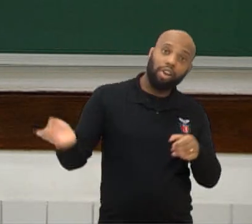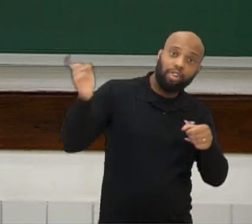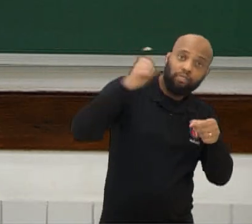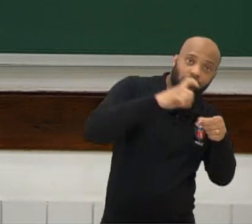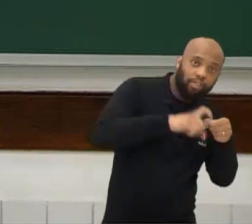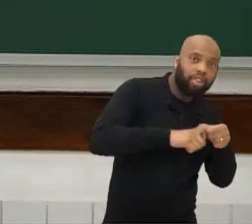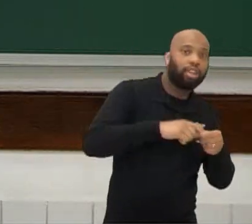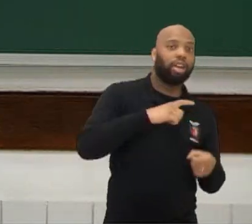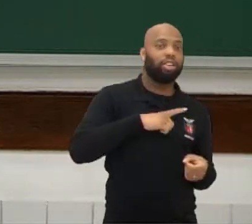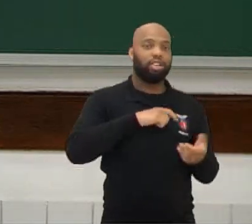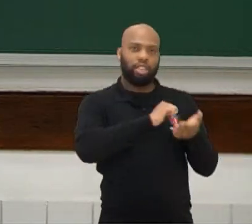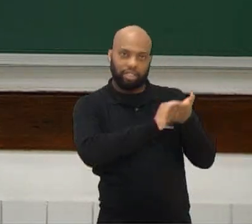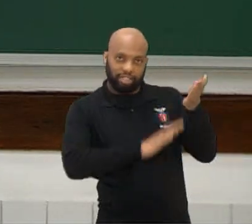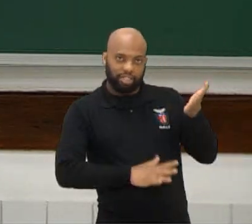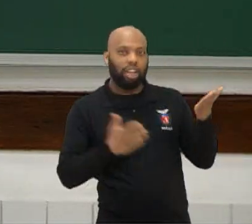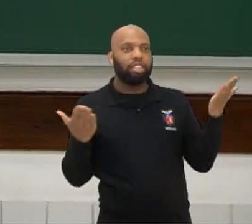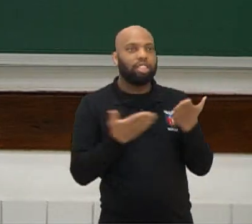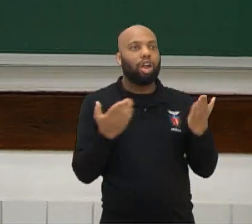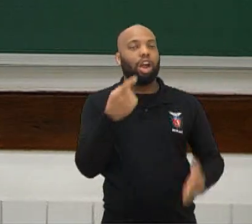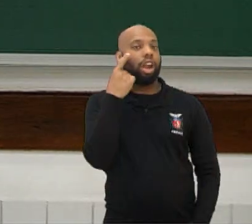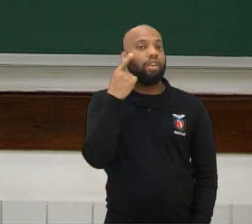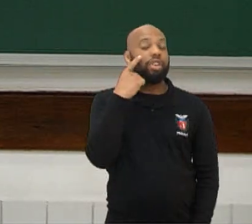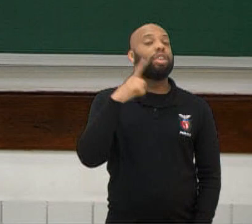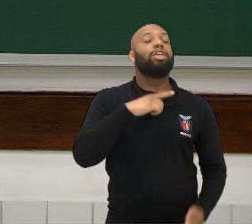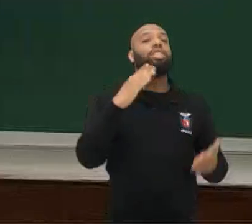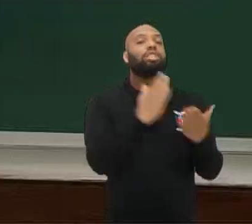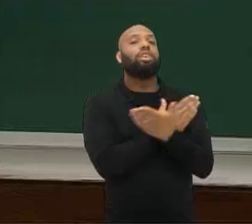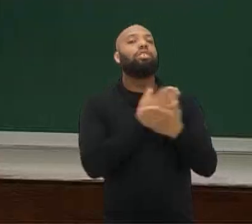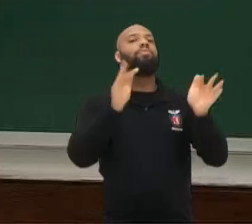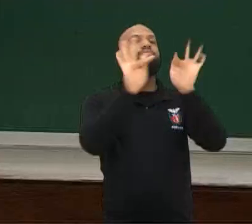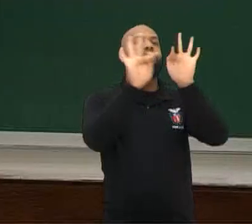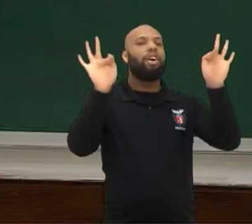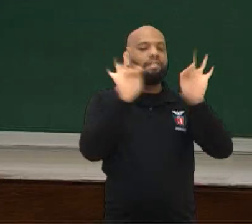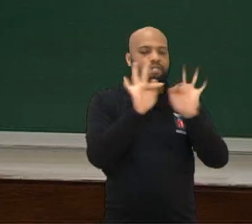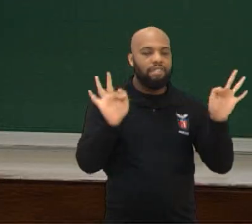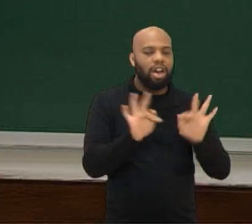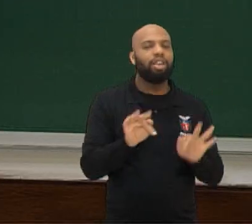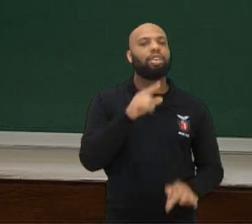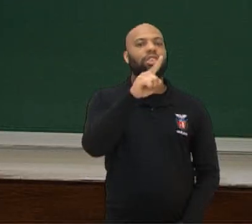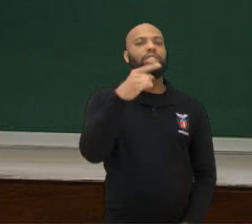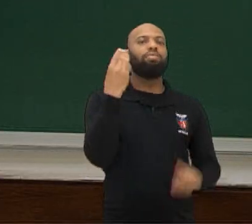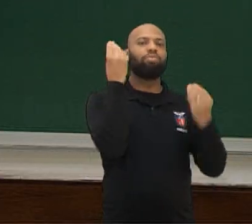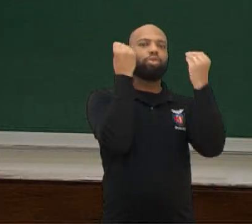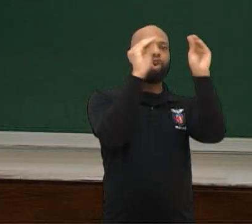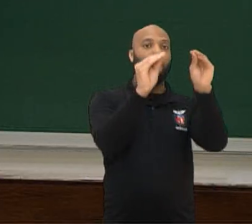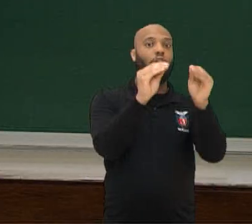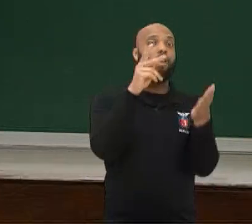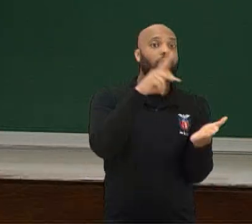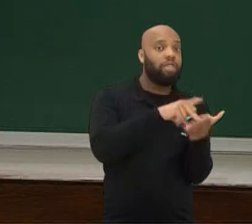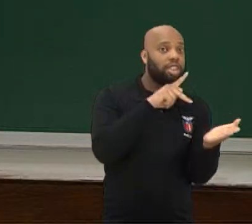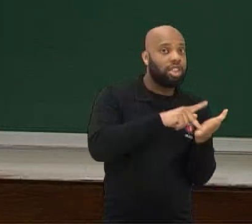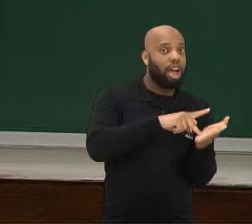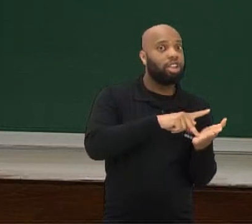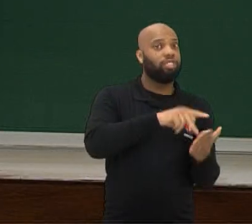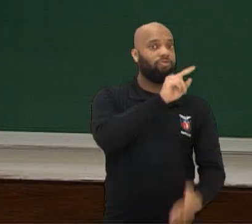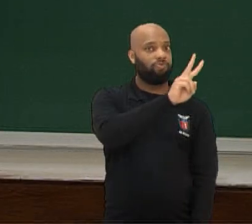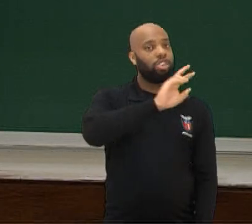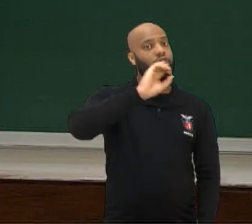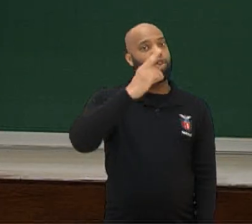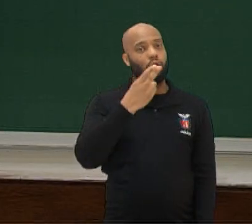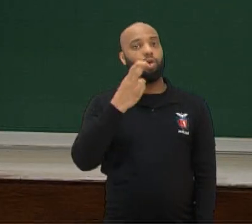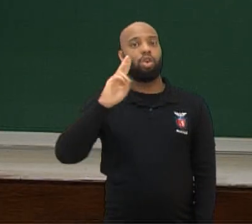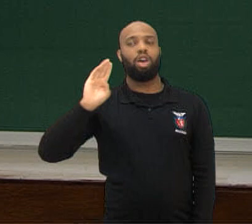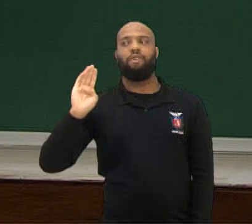voltamos ali com o exercício, então ficaram algumas frases para que vocês colocassem verdadeiro ou falso